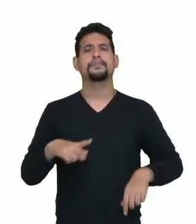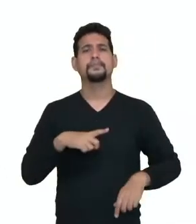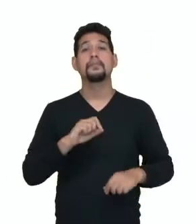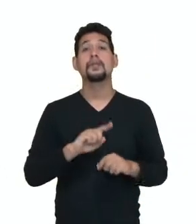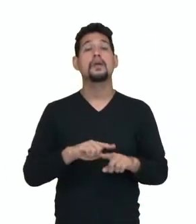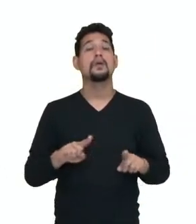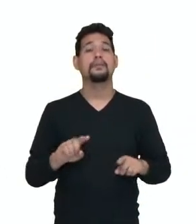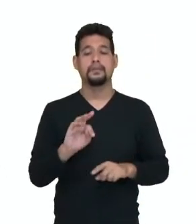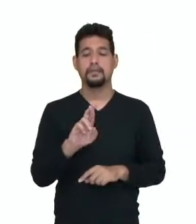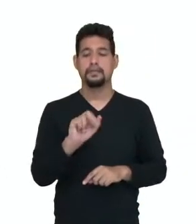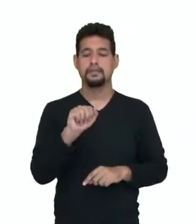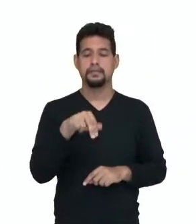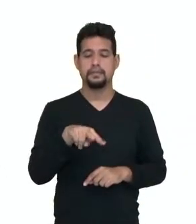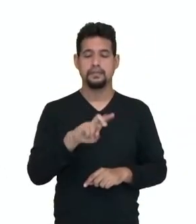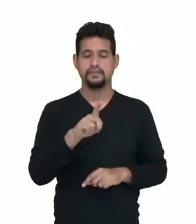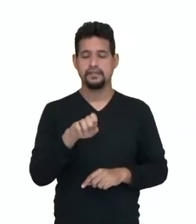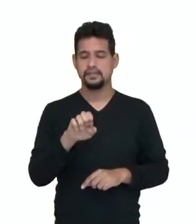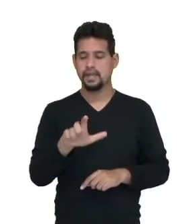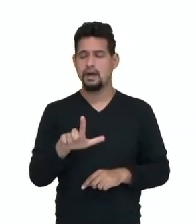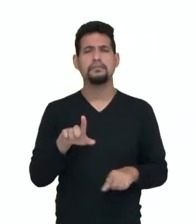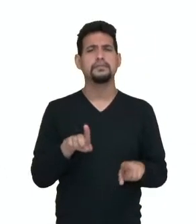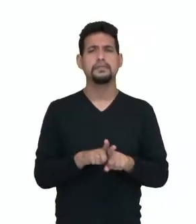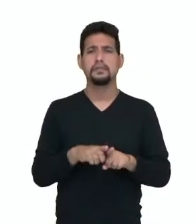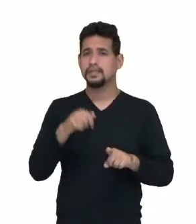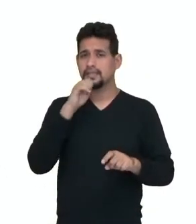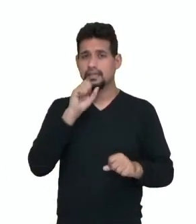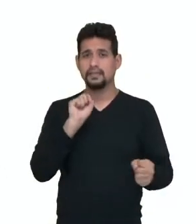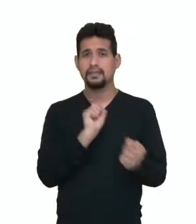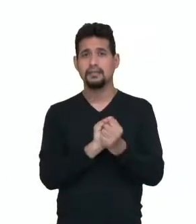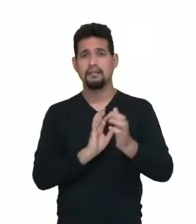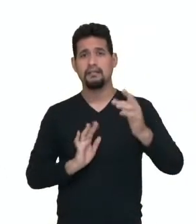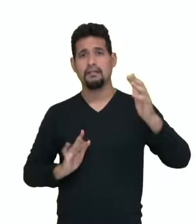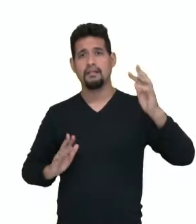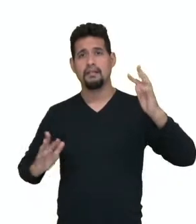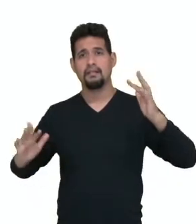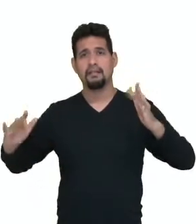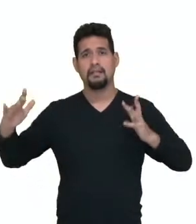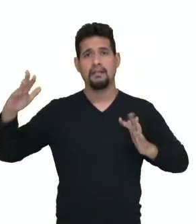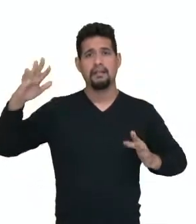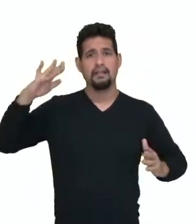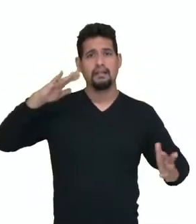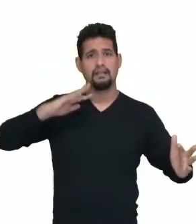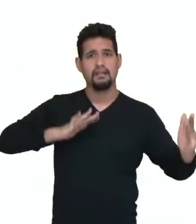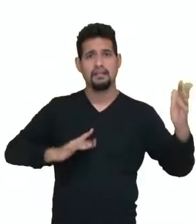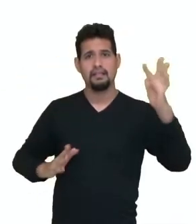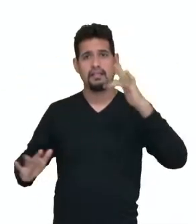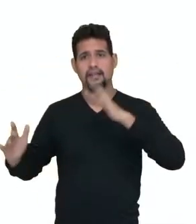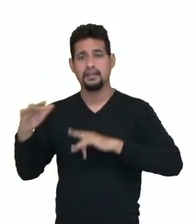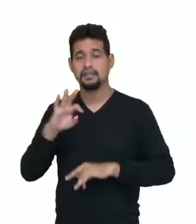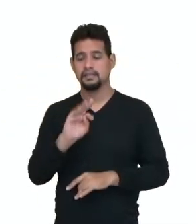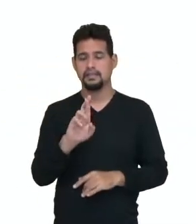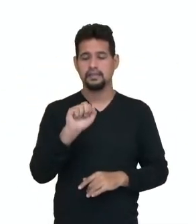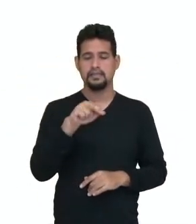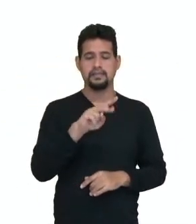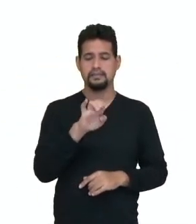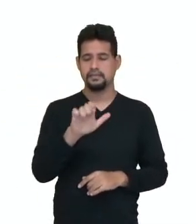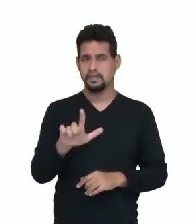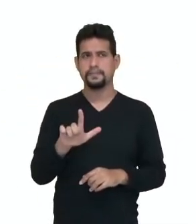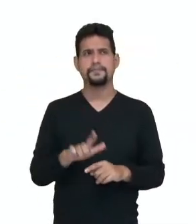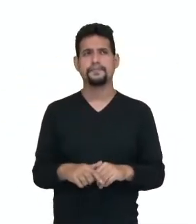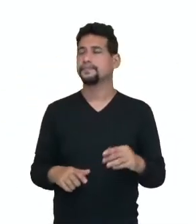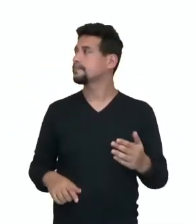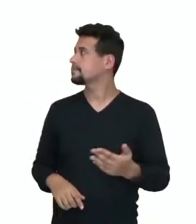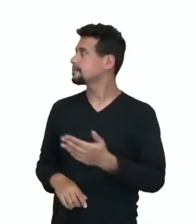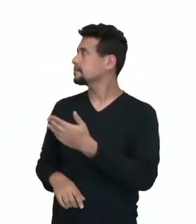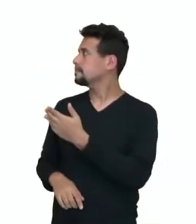chamada transversal, que é quando a fonte oscila para um lado e a energia vai para a outra. Dela é chamado de transversal. Olha só aqui, ó. Esse aqui é uma